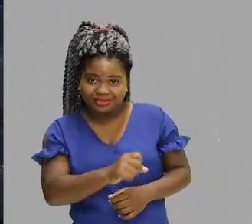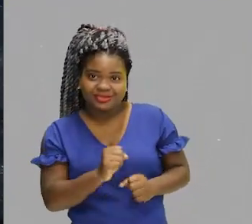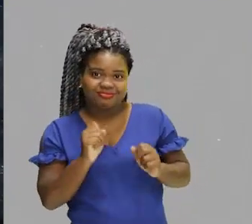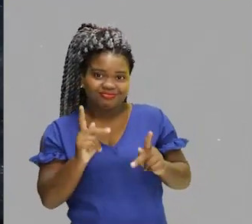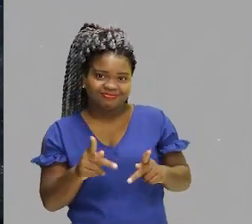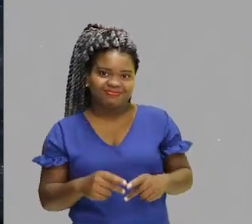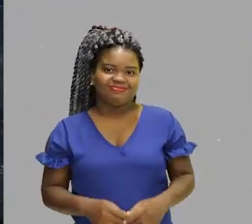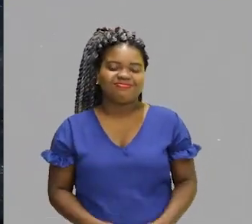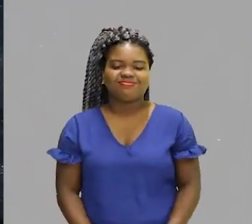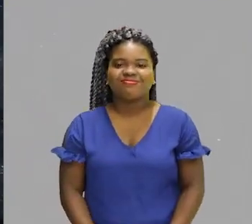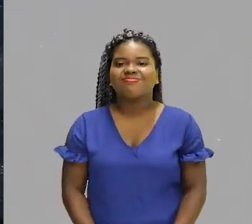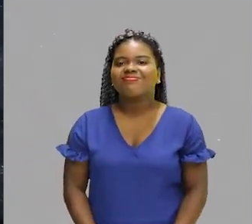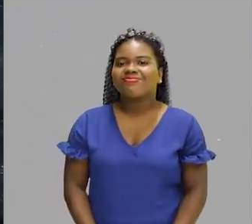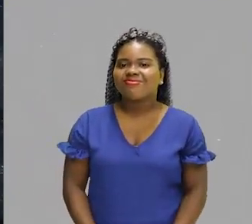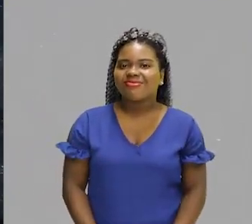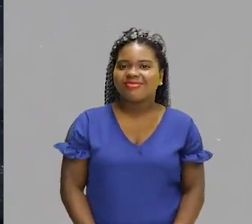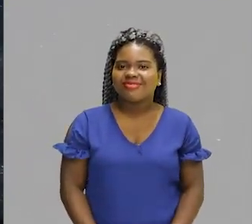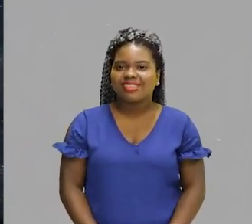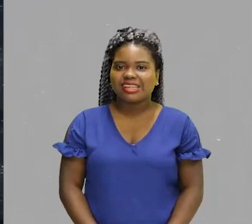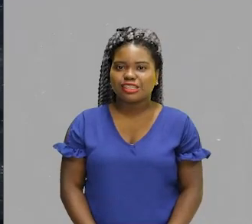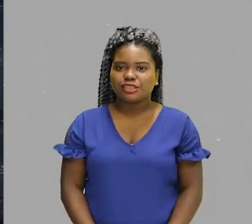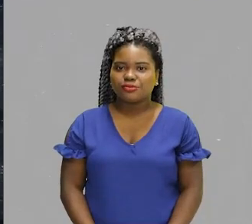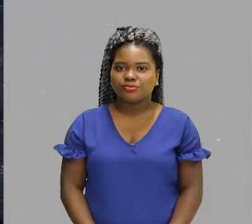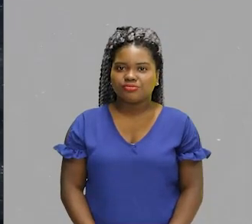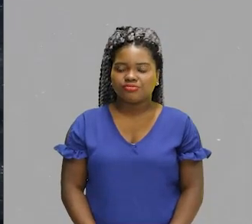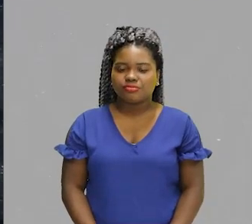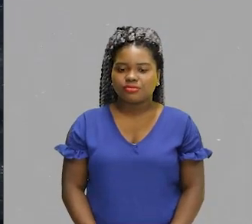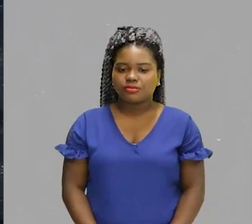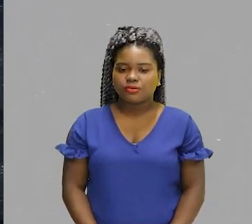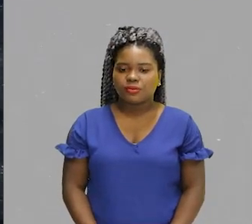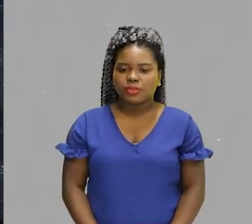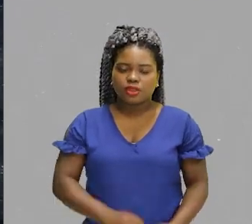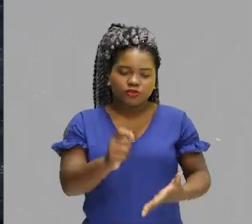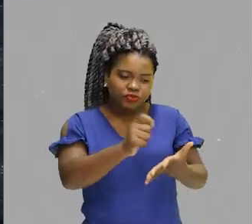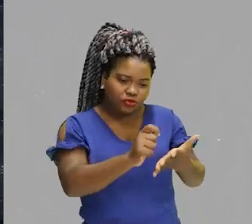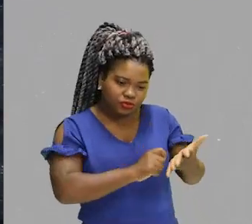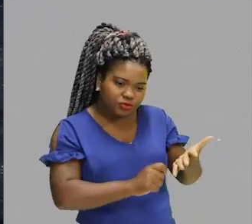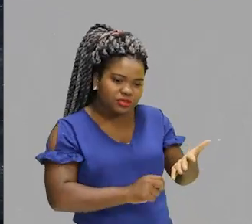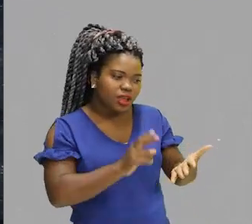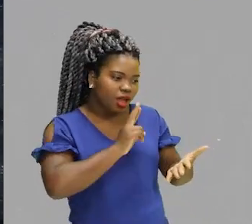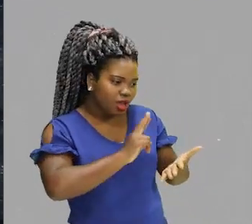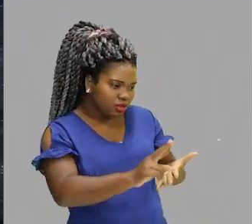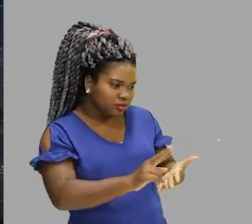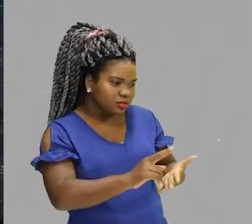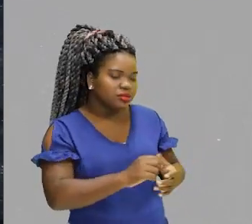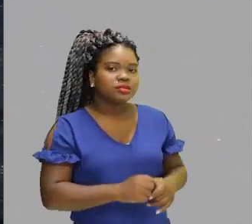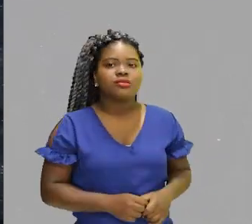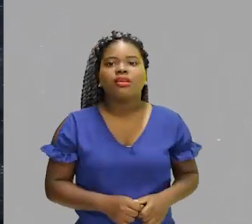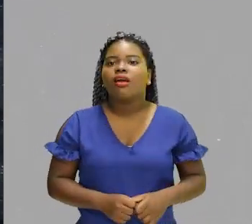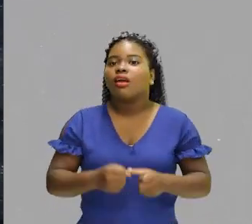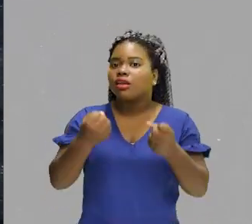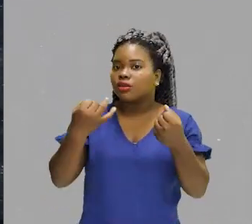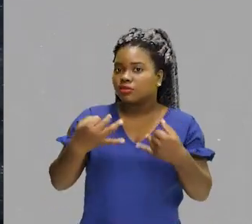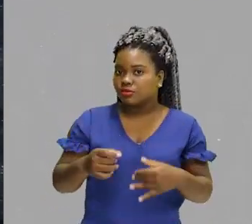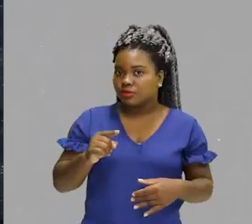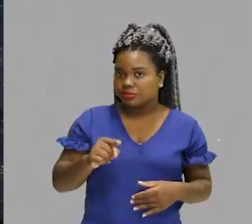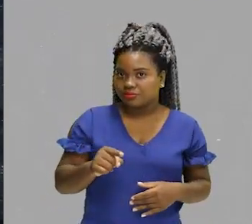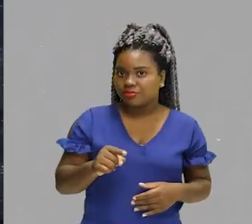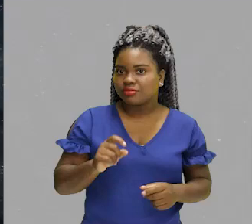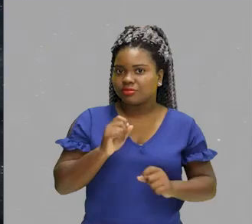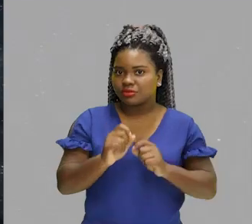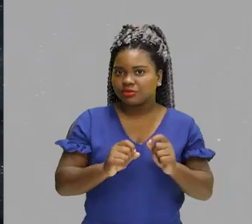tá, gente? Vamos lá. Enquanto vocês escrevem, eu volto a dar um toque para vocês. Nos acompanhem